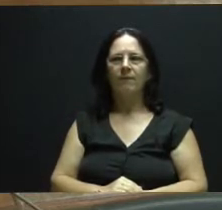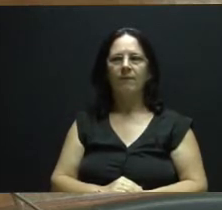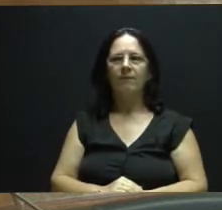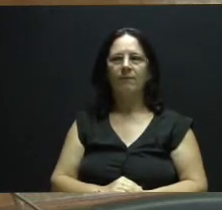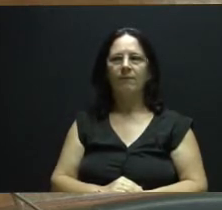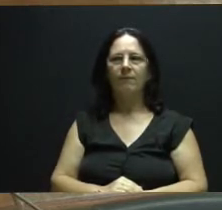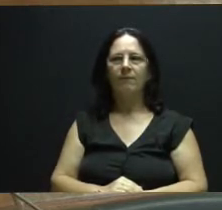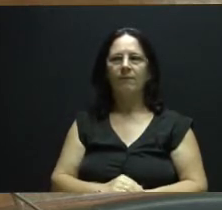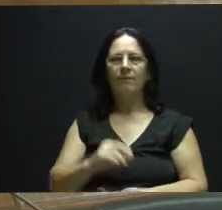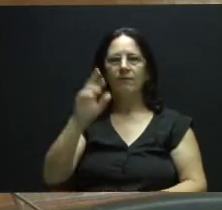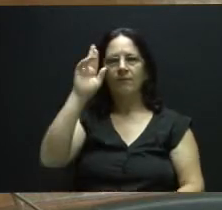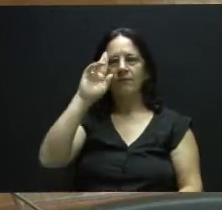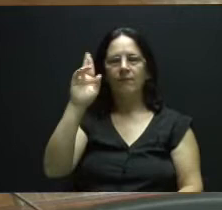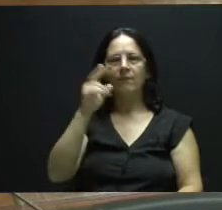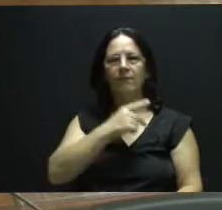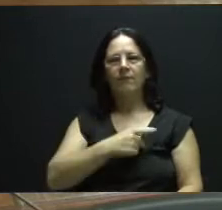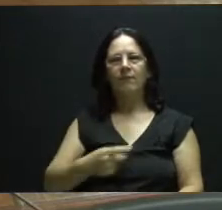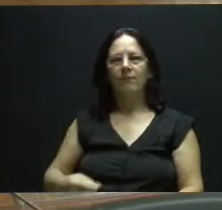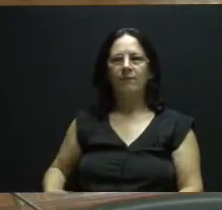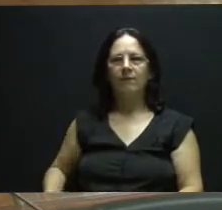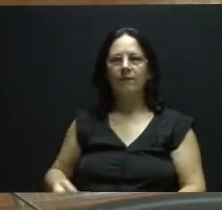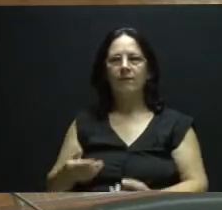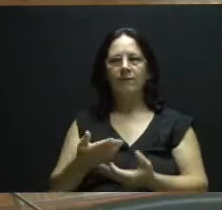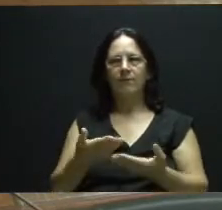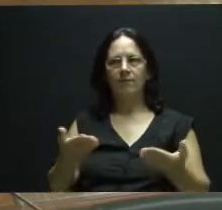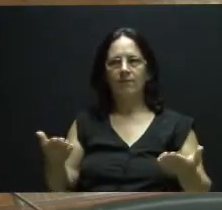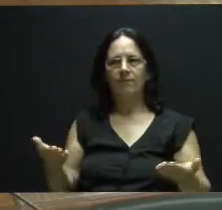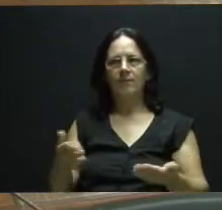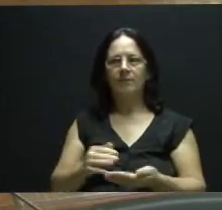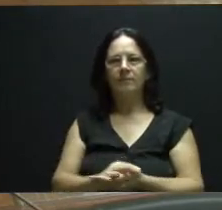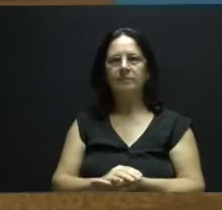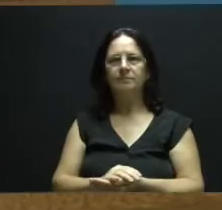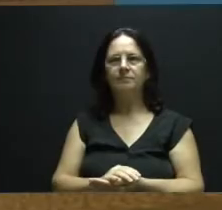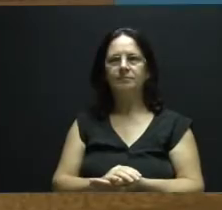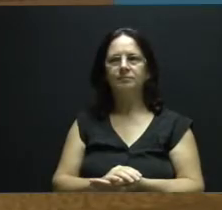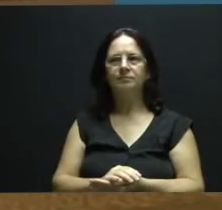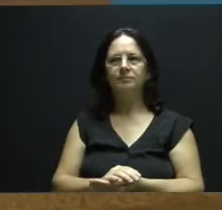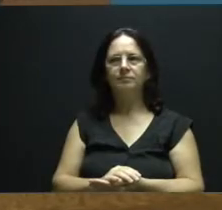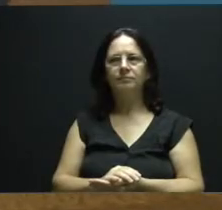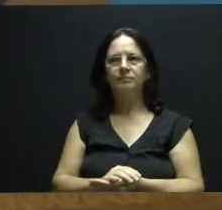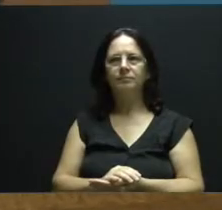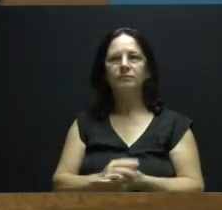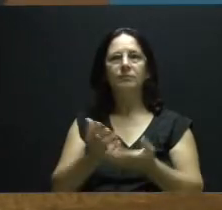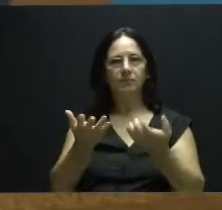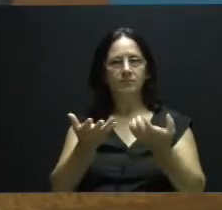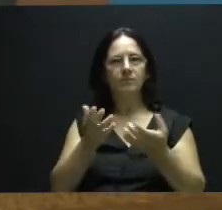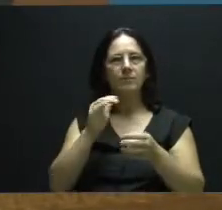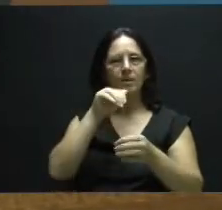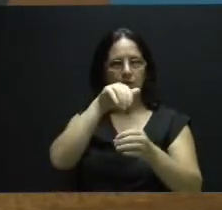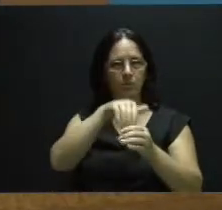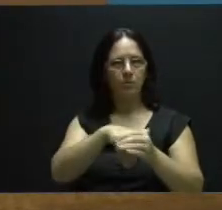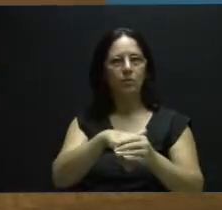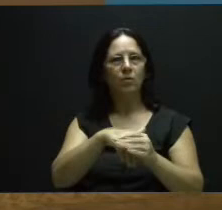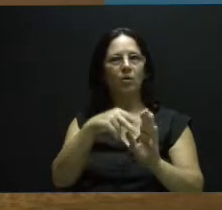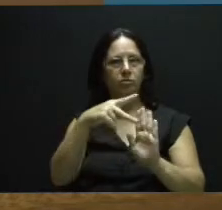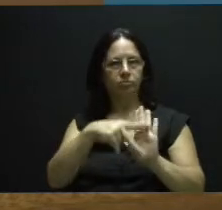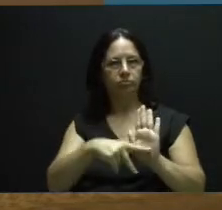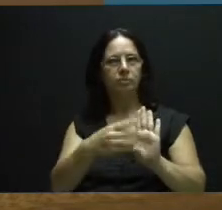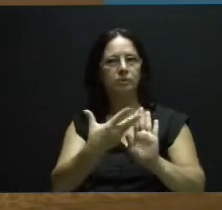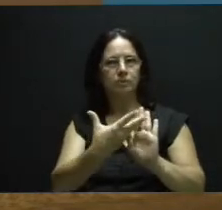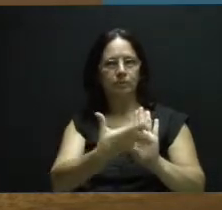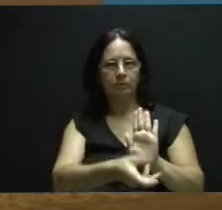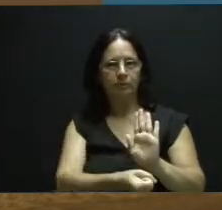seu presente 9 parece que era que desde já dar meu voto favorável à propositura um excelente